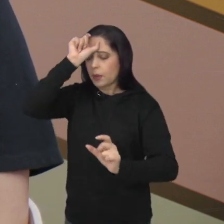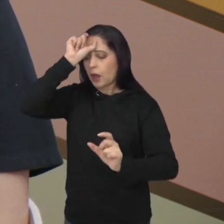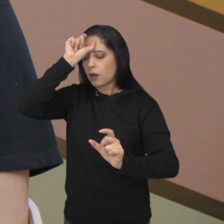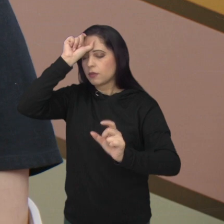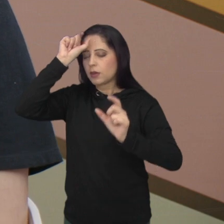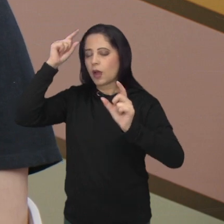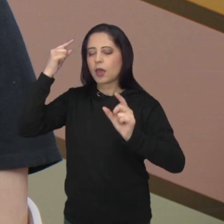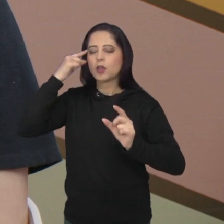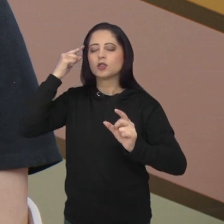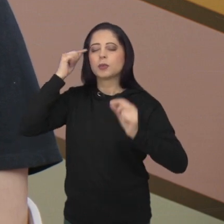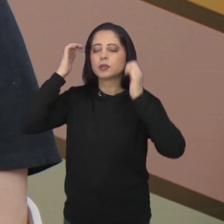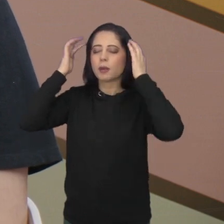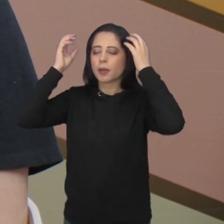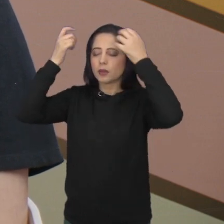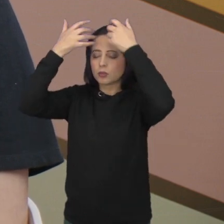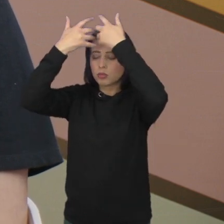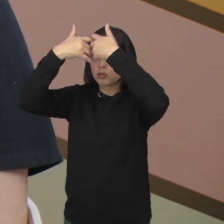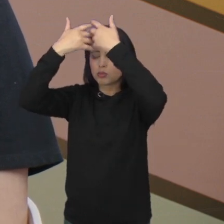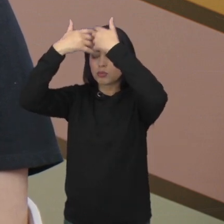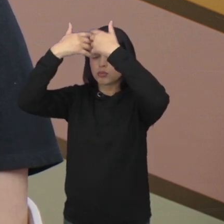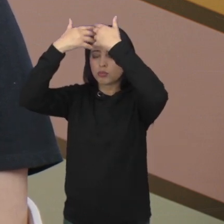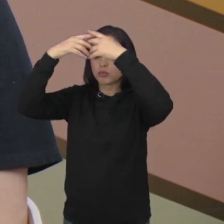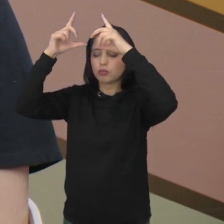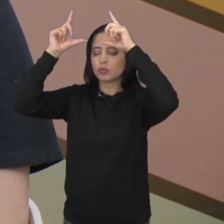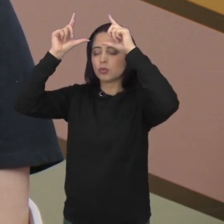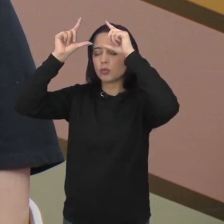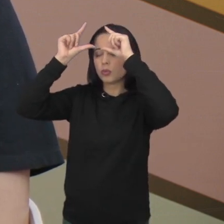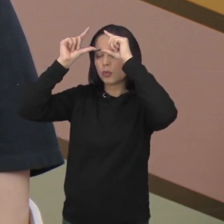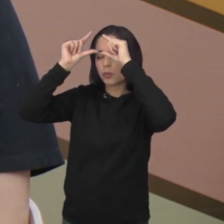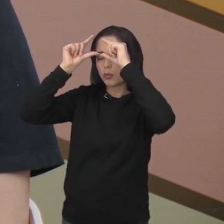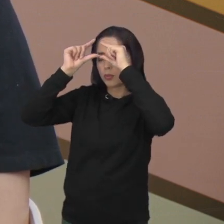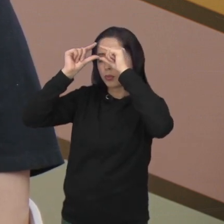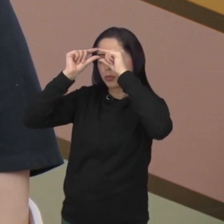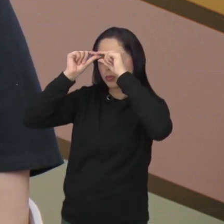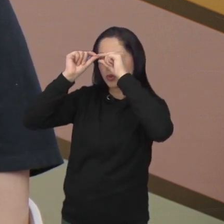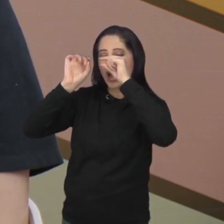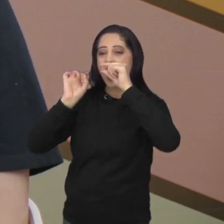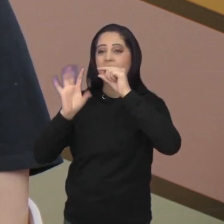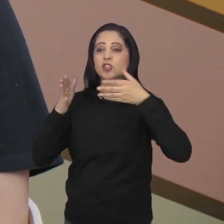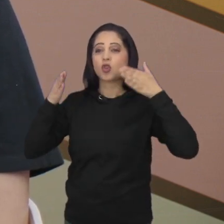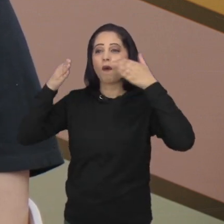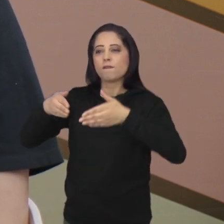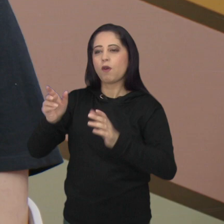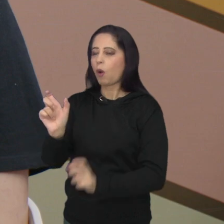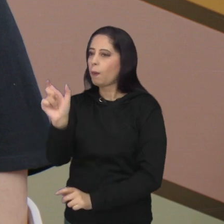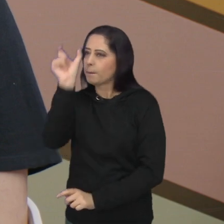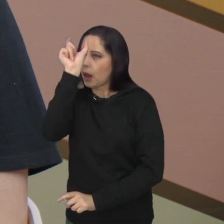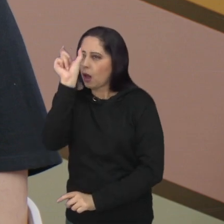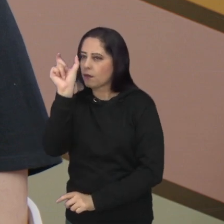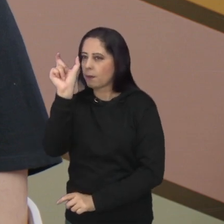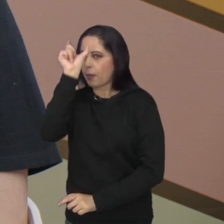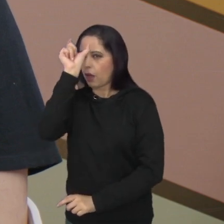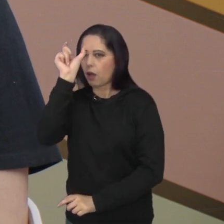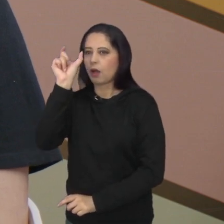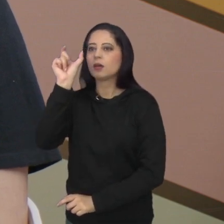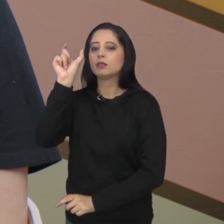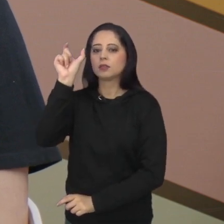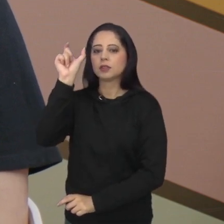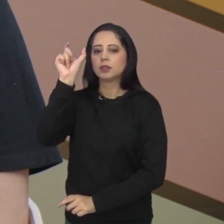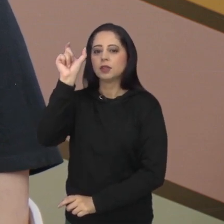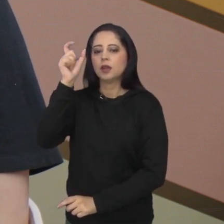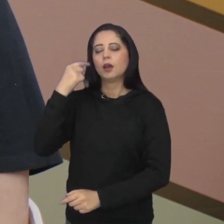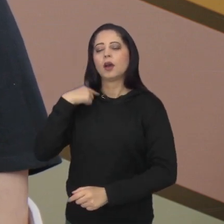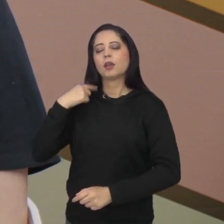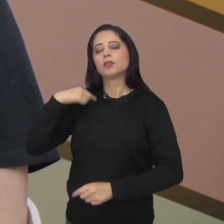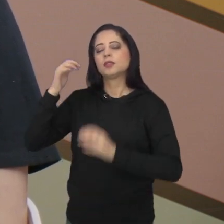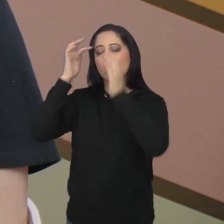os pensamentos vão ficando mais como um ruído de fundo e você vai prestando atenção naquela palavra, no som daquela palavra e ela vai